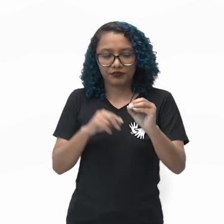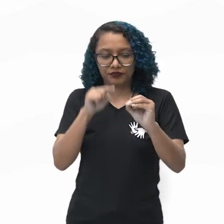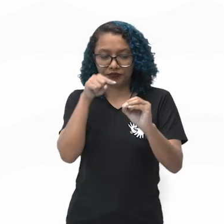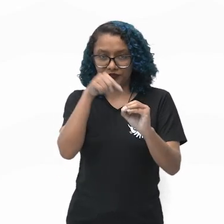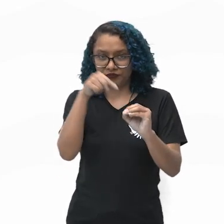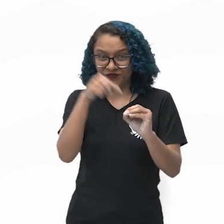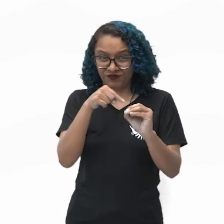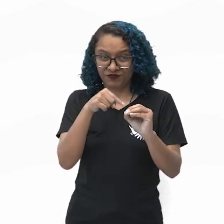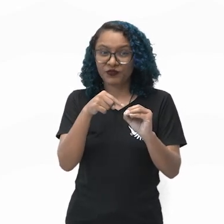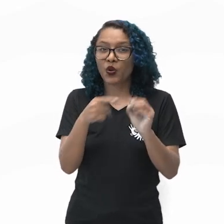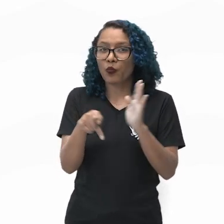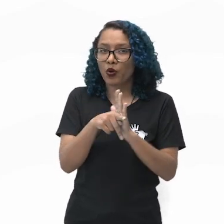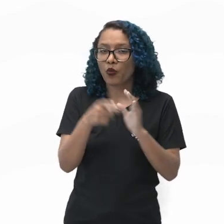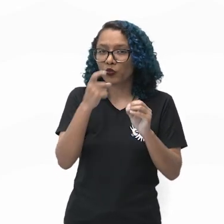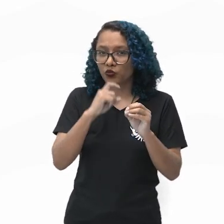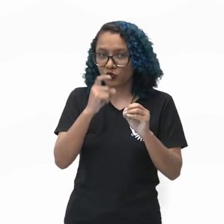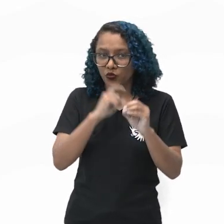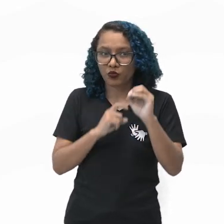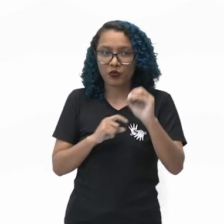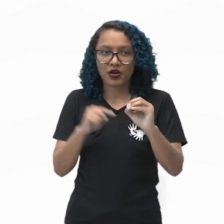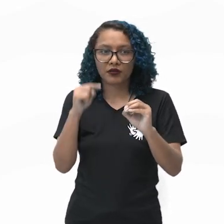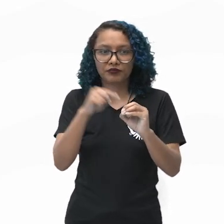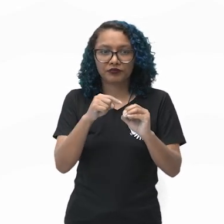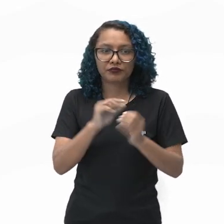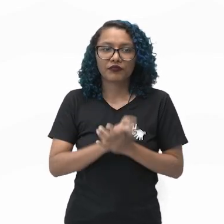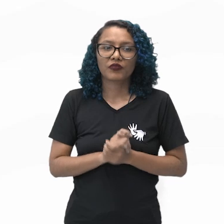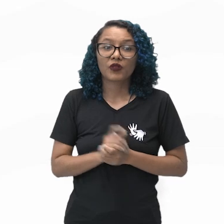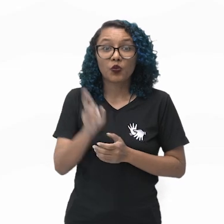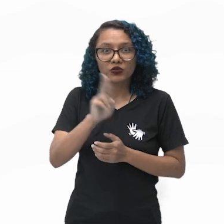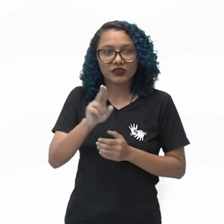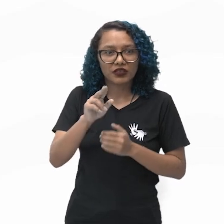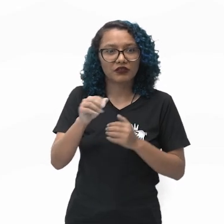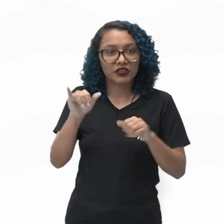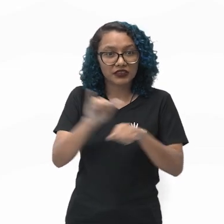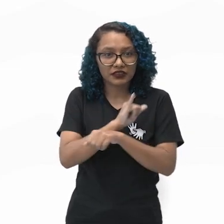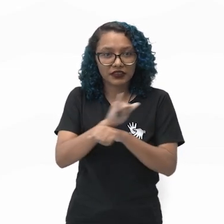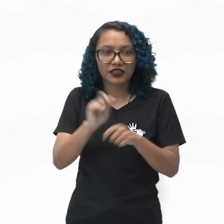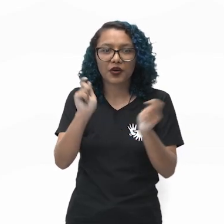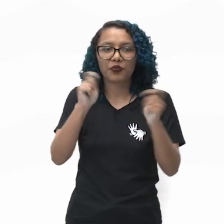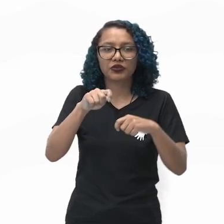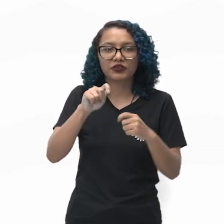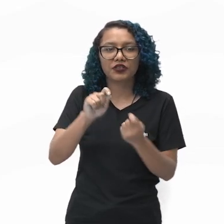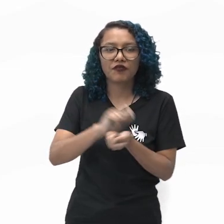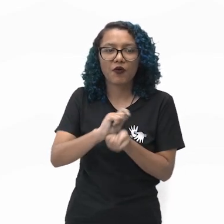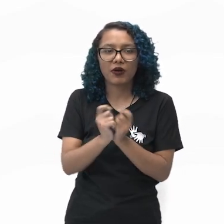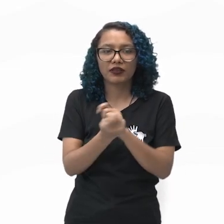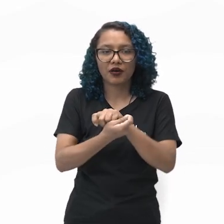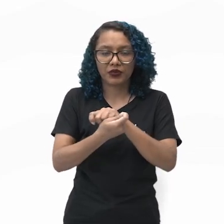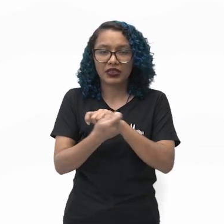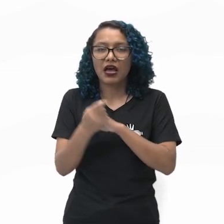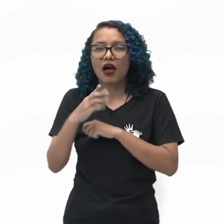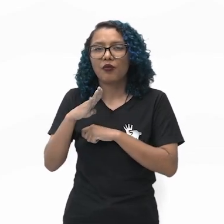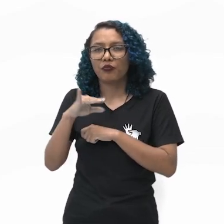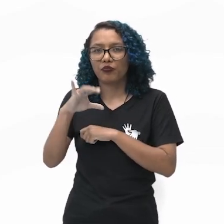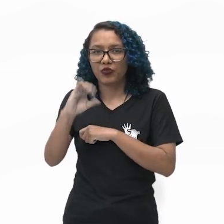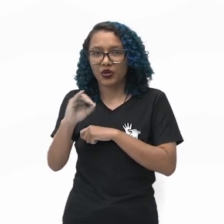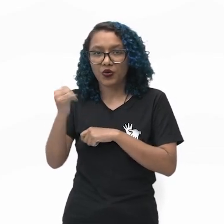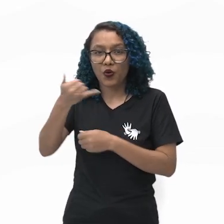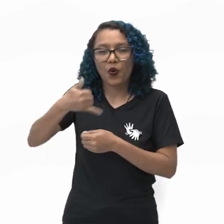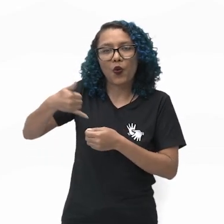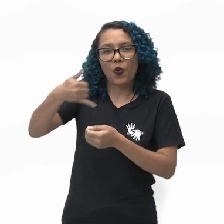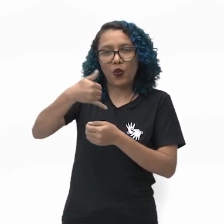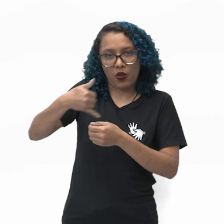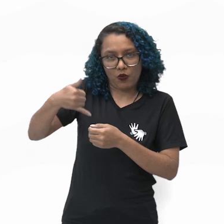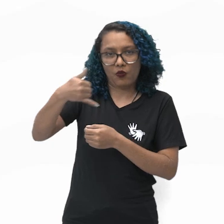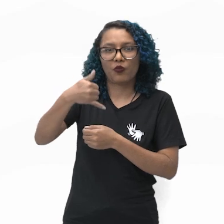através da pirólise rápida, elas podem ser convertidas em bioóleo. Então, esse bioóleo pode ser